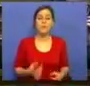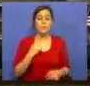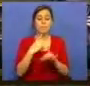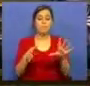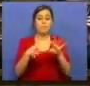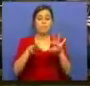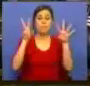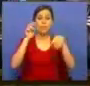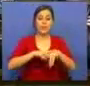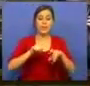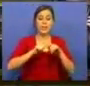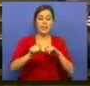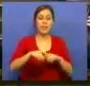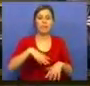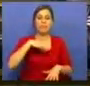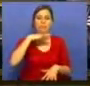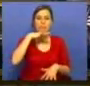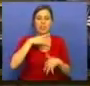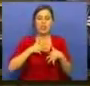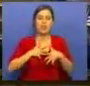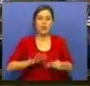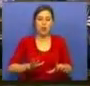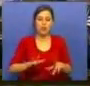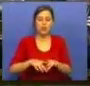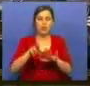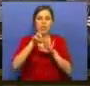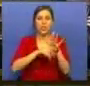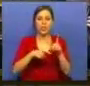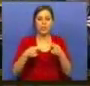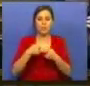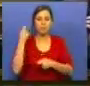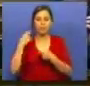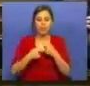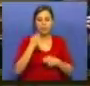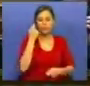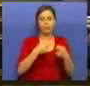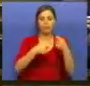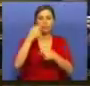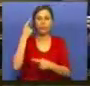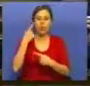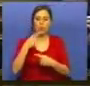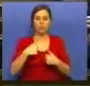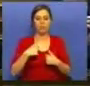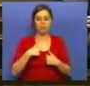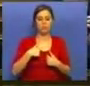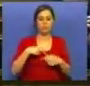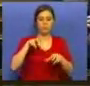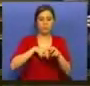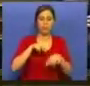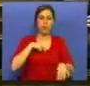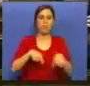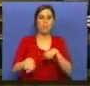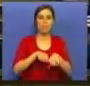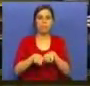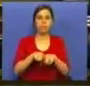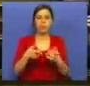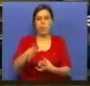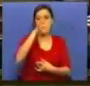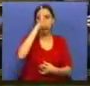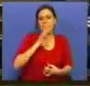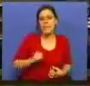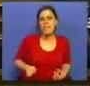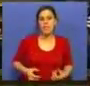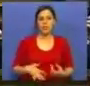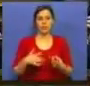relação ao chamado período de nojo no regime de incompatibilidades, para que um titular de cargo político, um